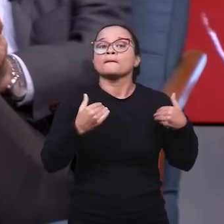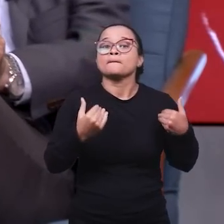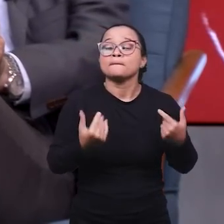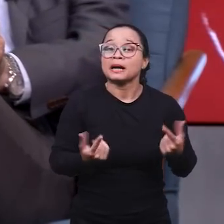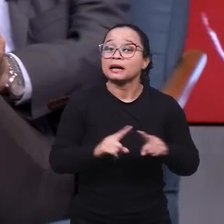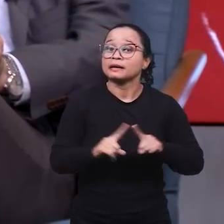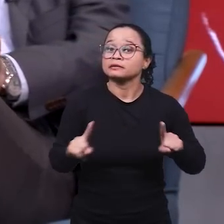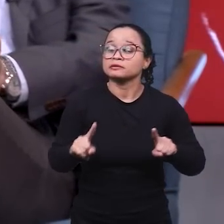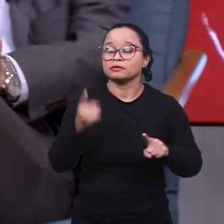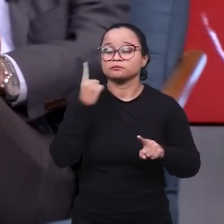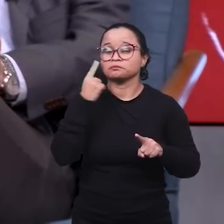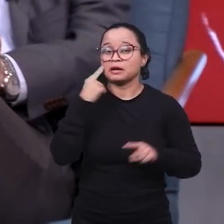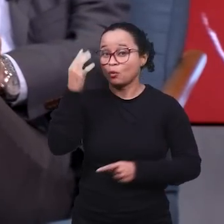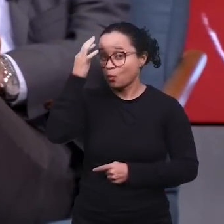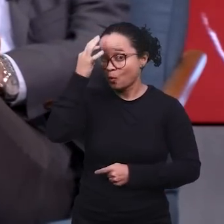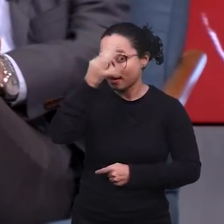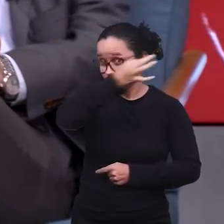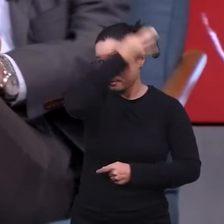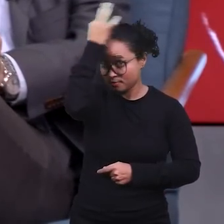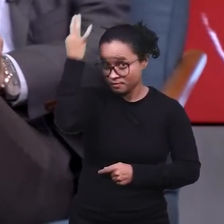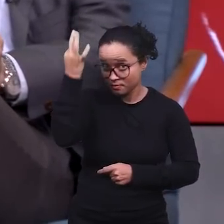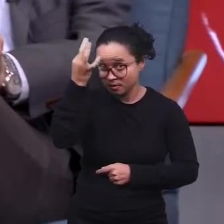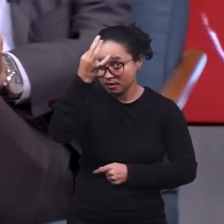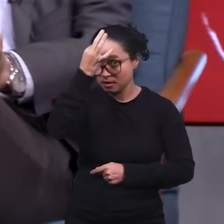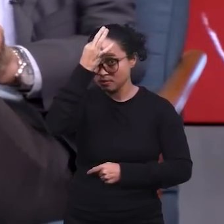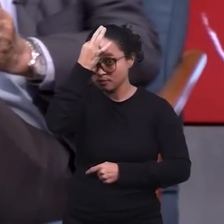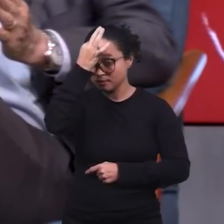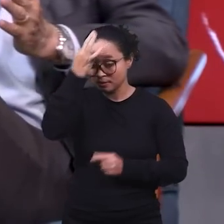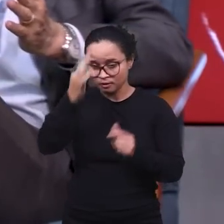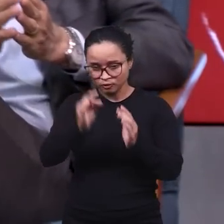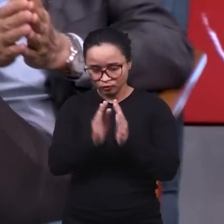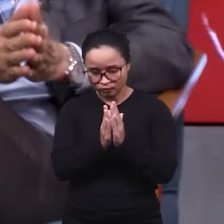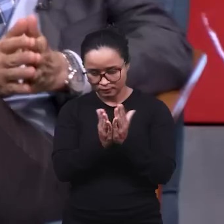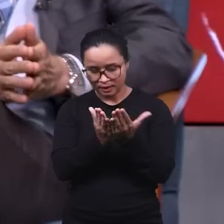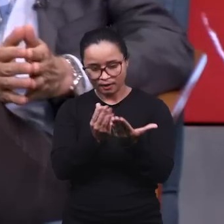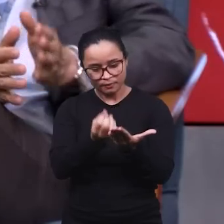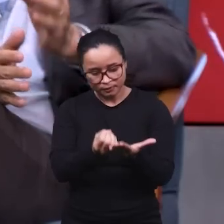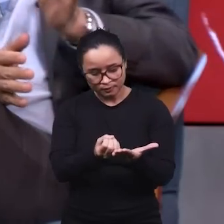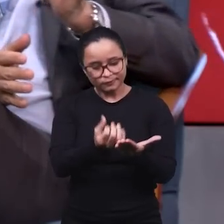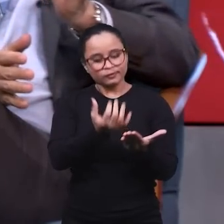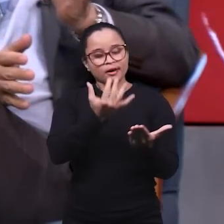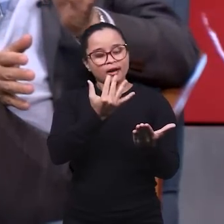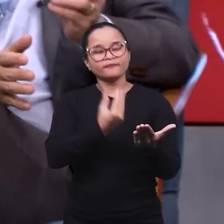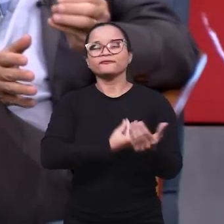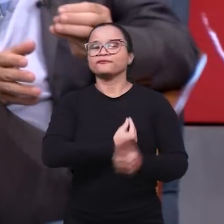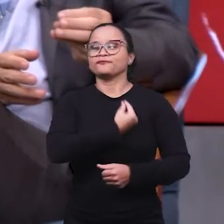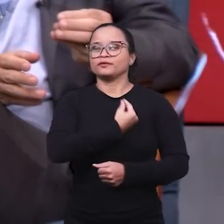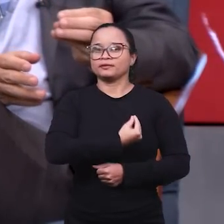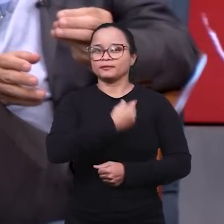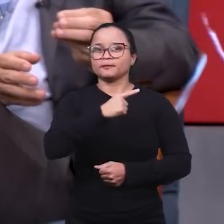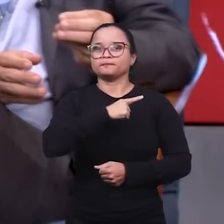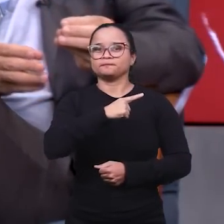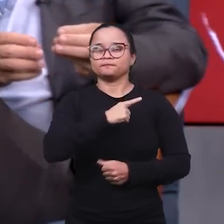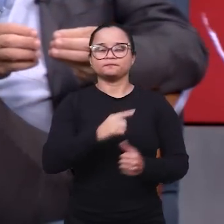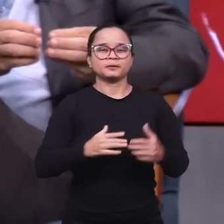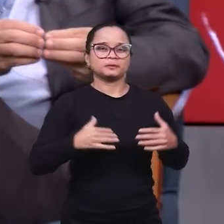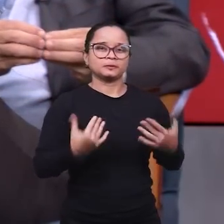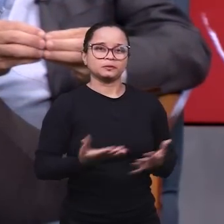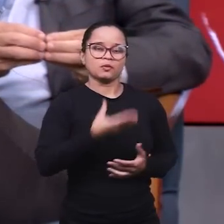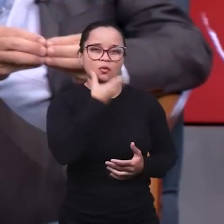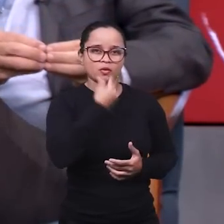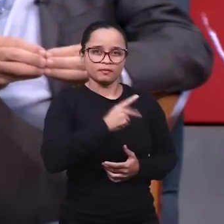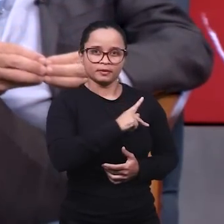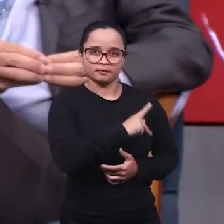o Espírito dá vida. Então, Paulo está dizendo que